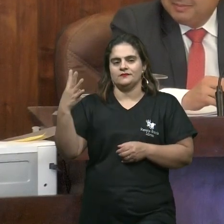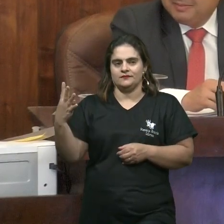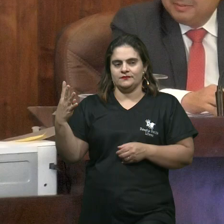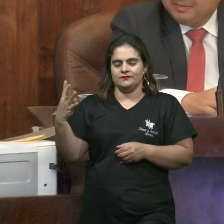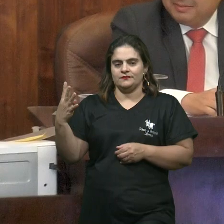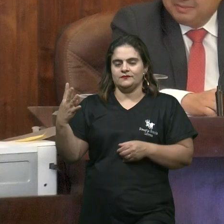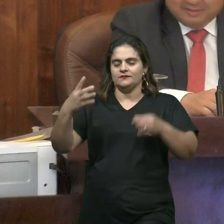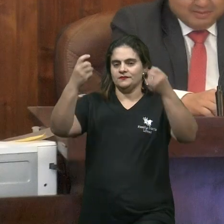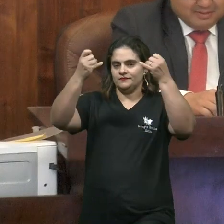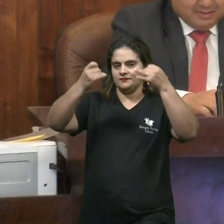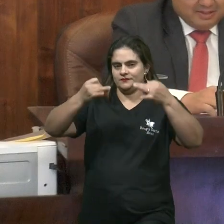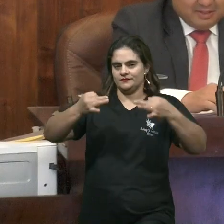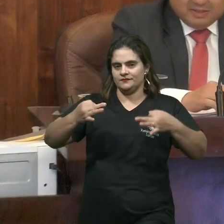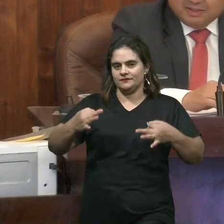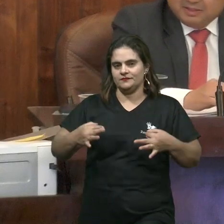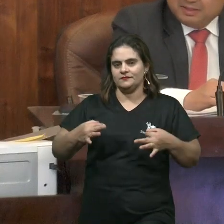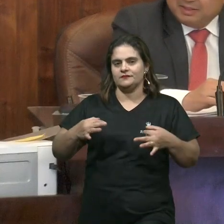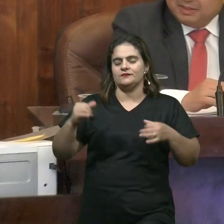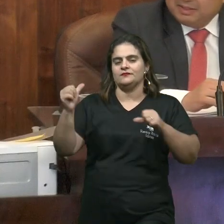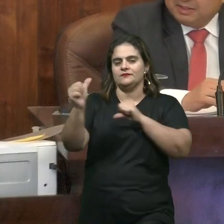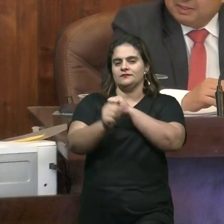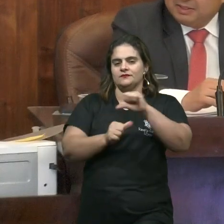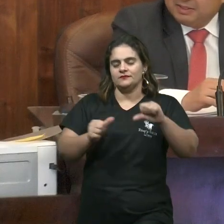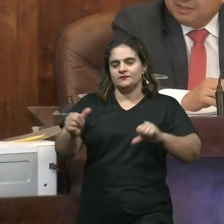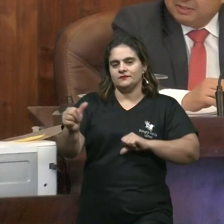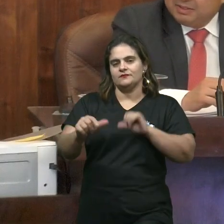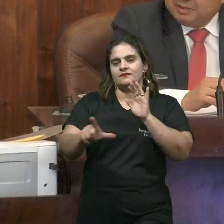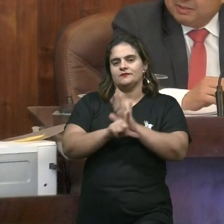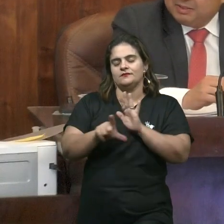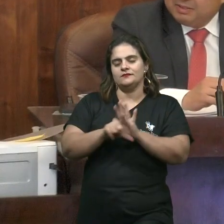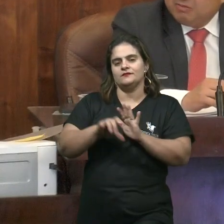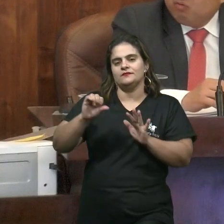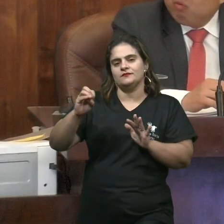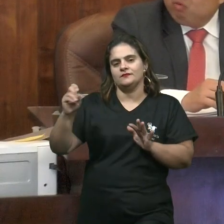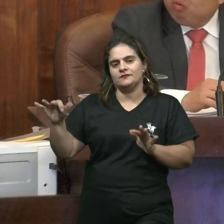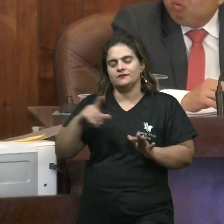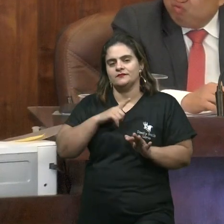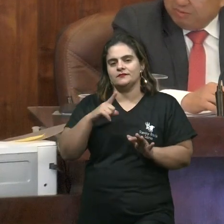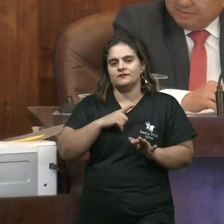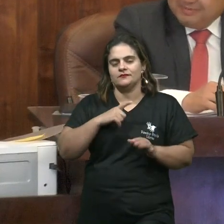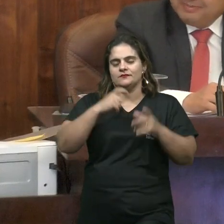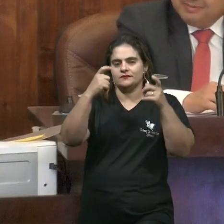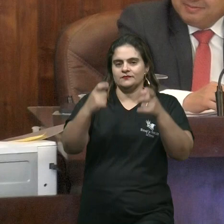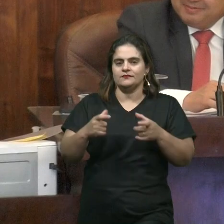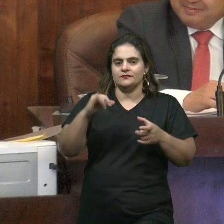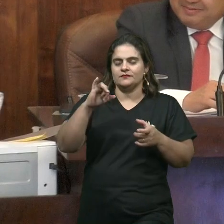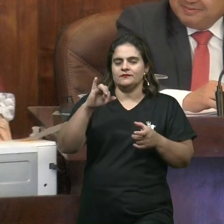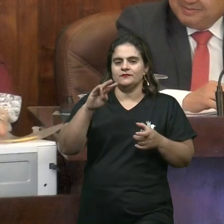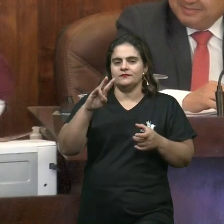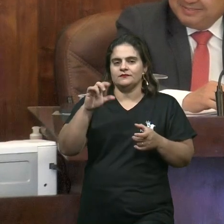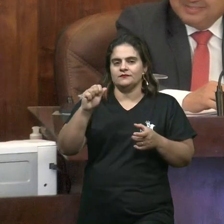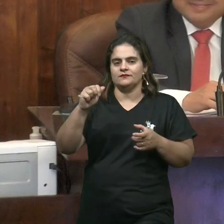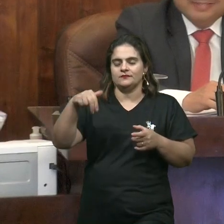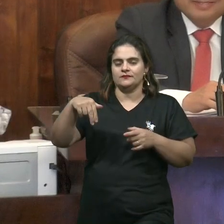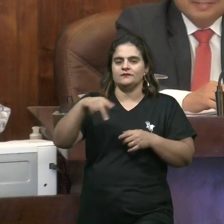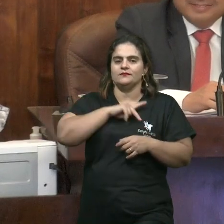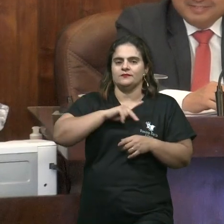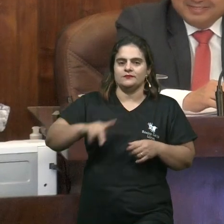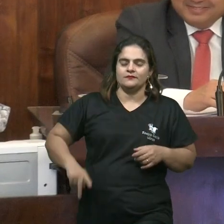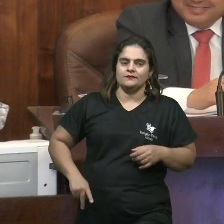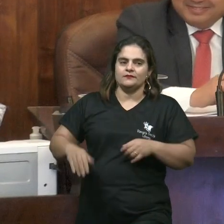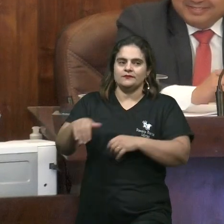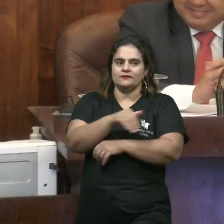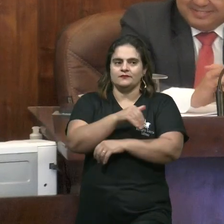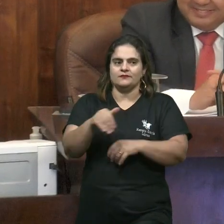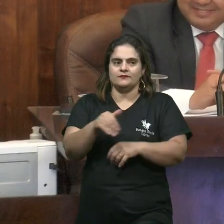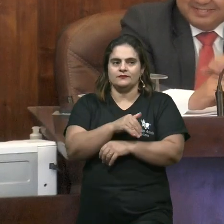O projeto de lei 105-2004 modifica a lei nº.076-2024, que denomina a bairro virador Ivan Negão, e respectivas vias públicas do loteamento